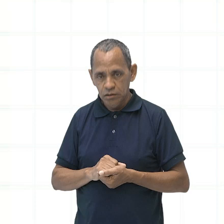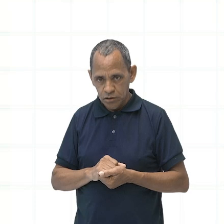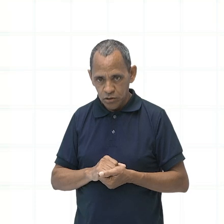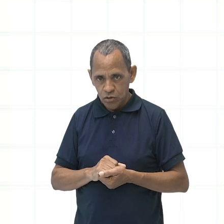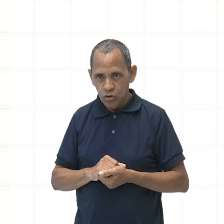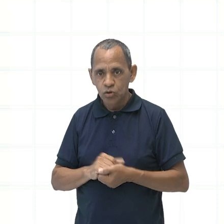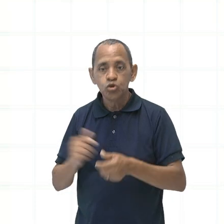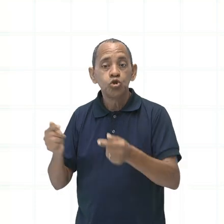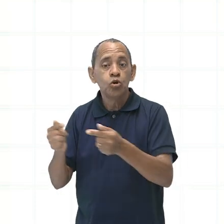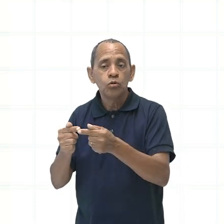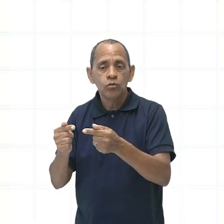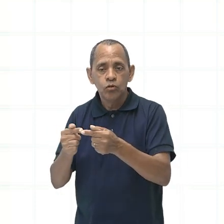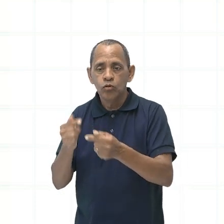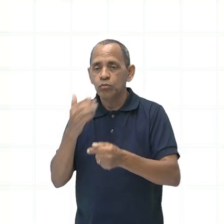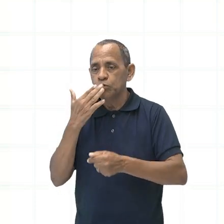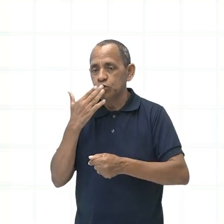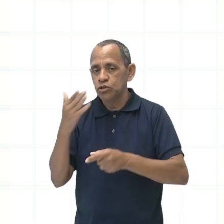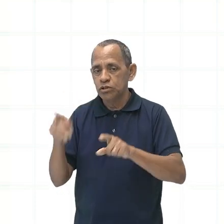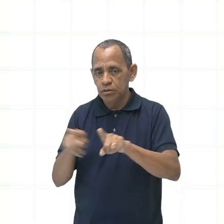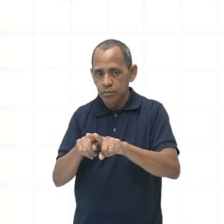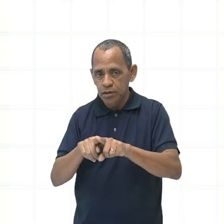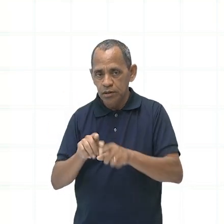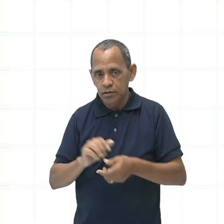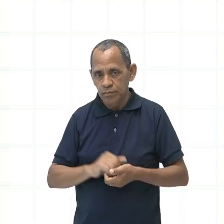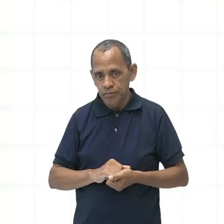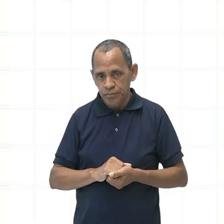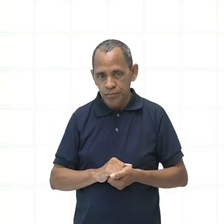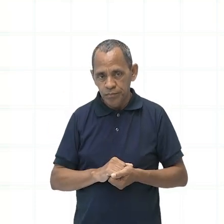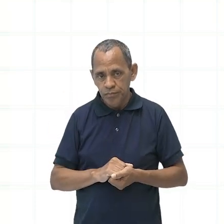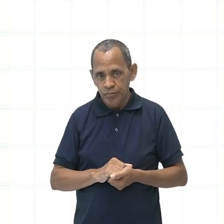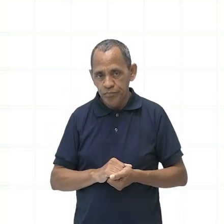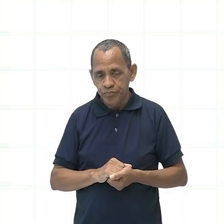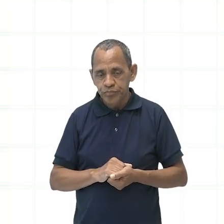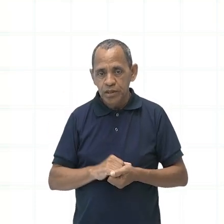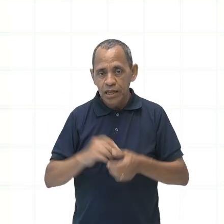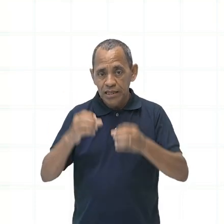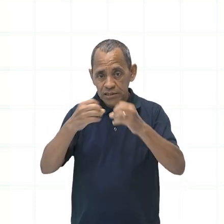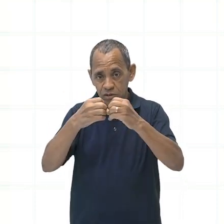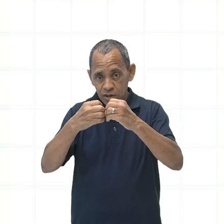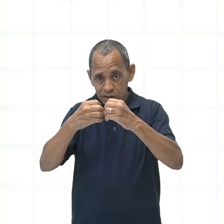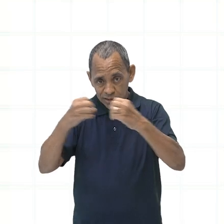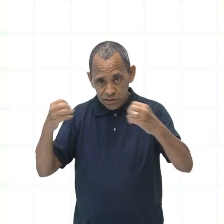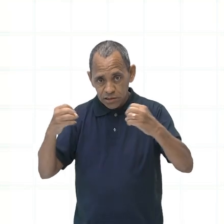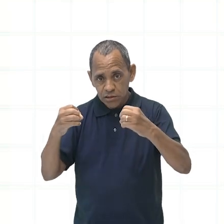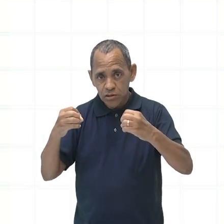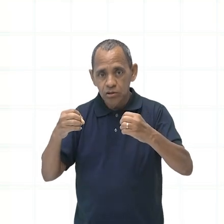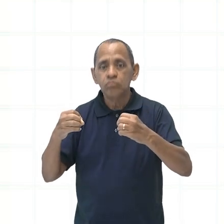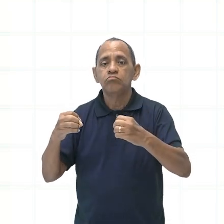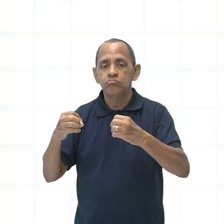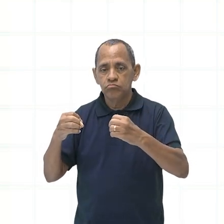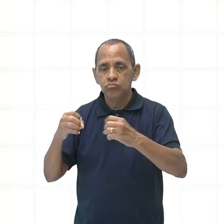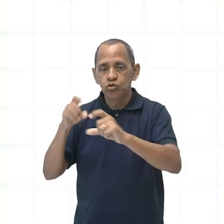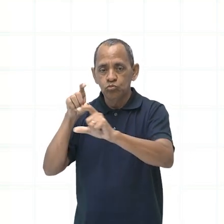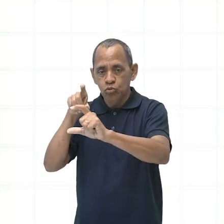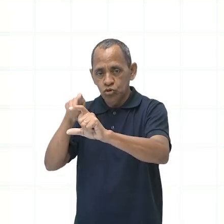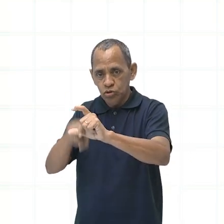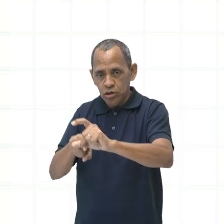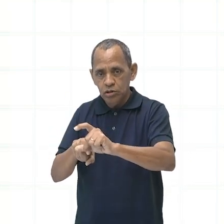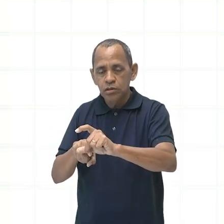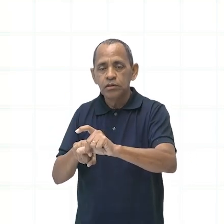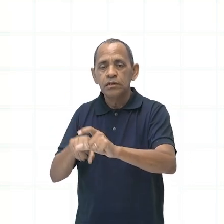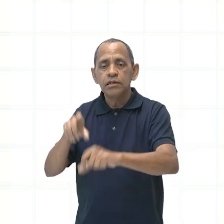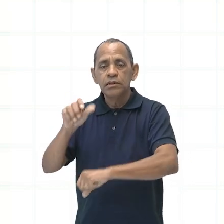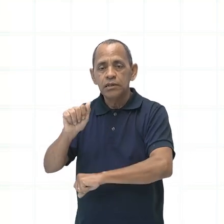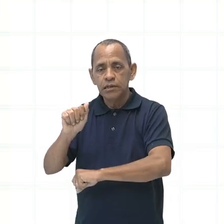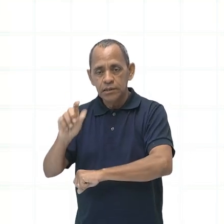daqui, conforme foi solicitado, tá? Essa minha oração subordinada, que é a